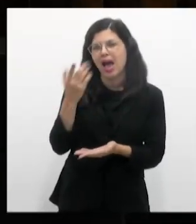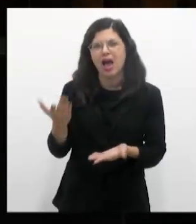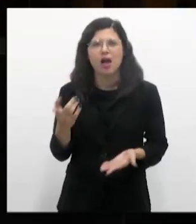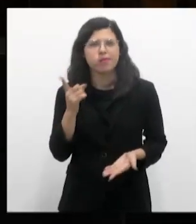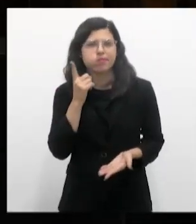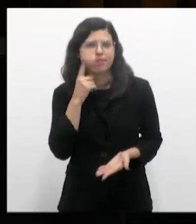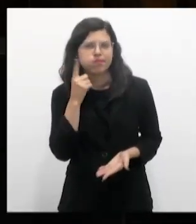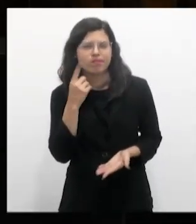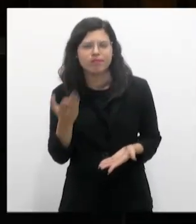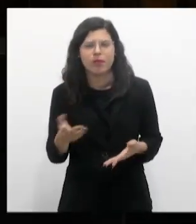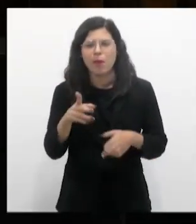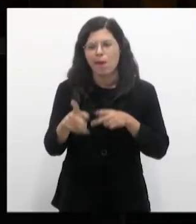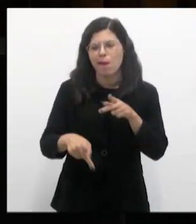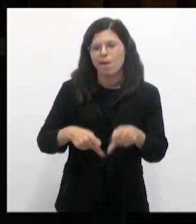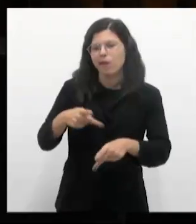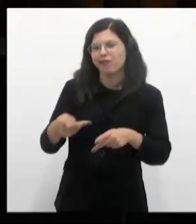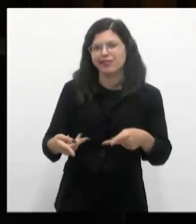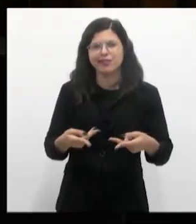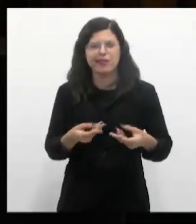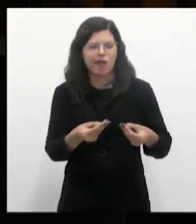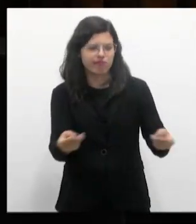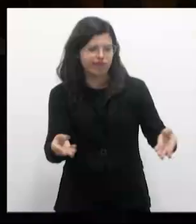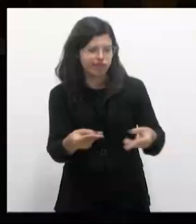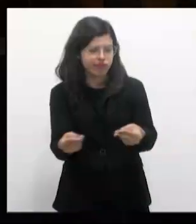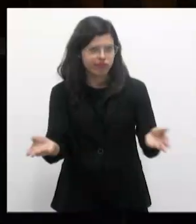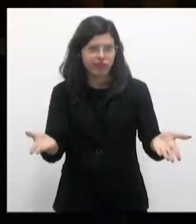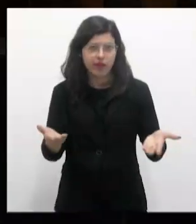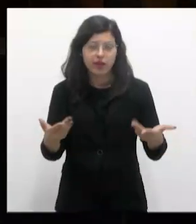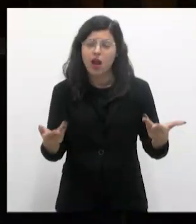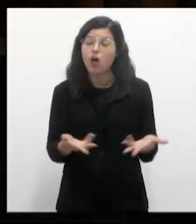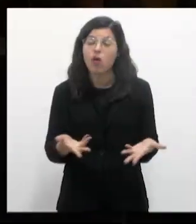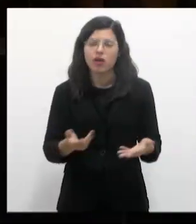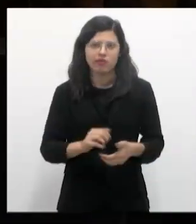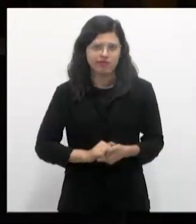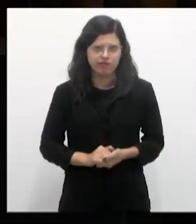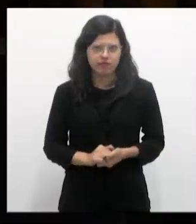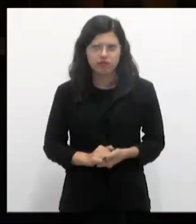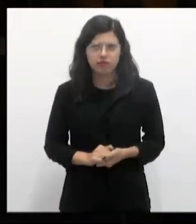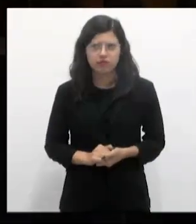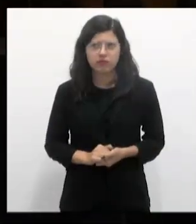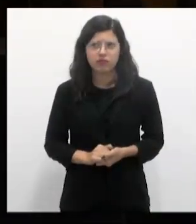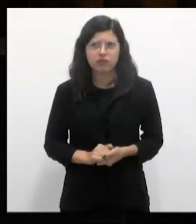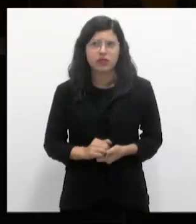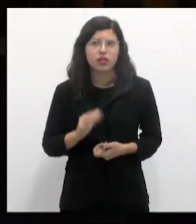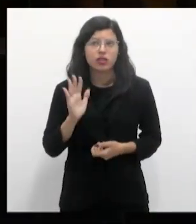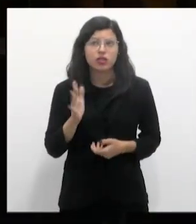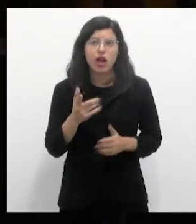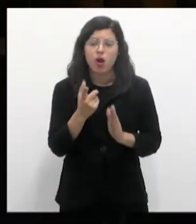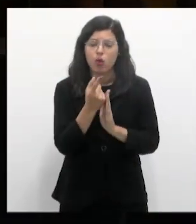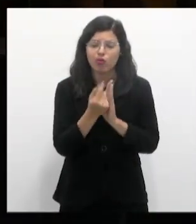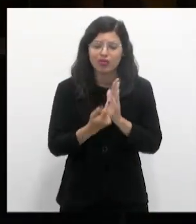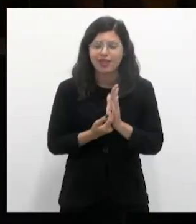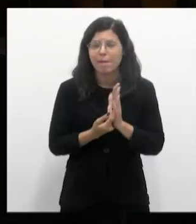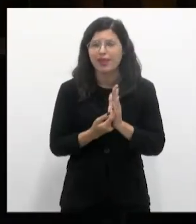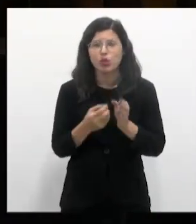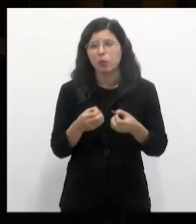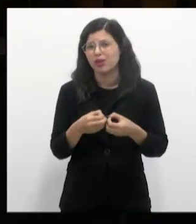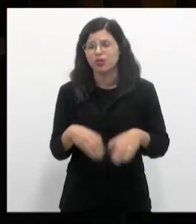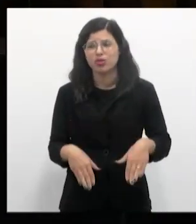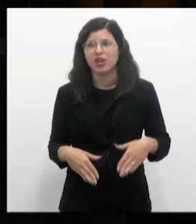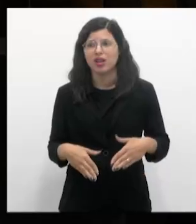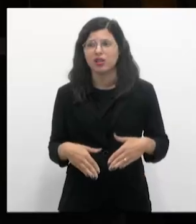chequinho, e é isso e aquilo. E agora? Que ele já comprometeu o seu orçamento todo. Aí ele